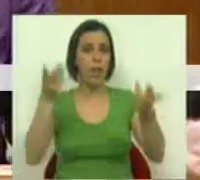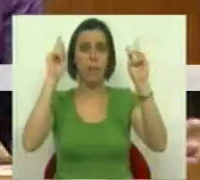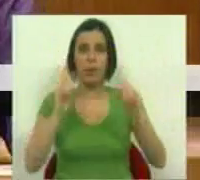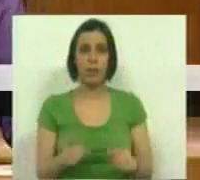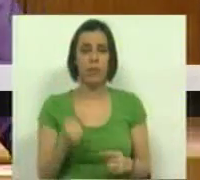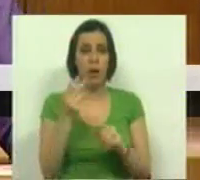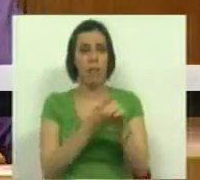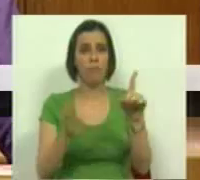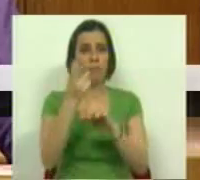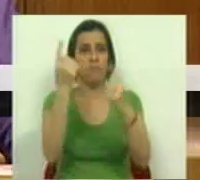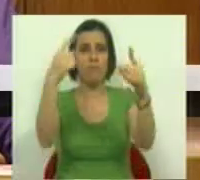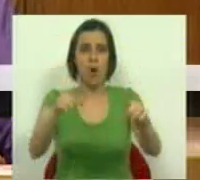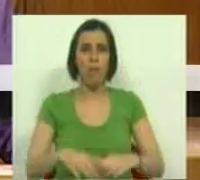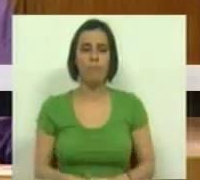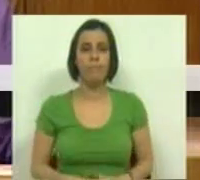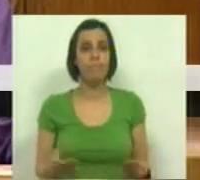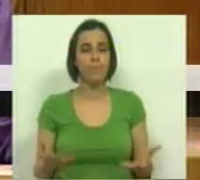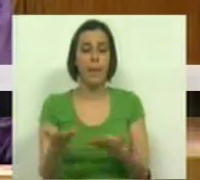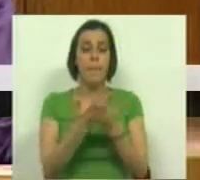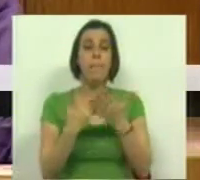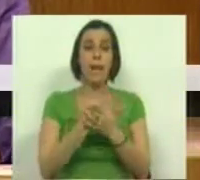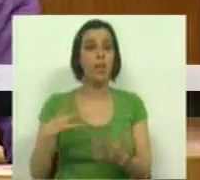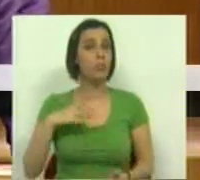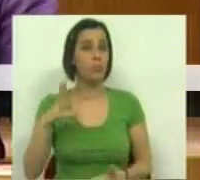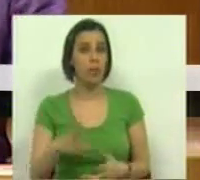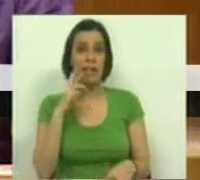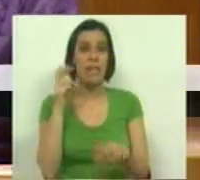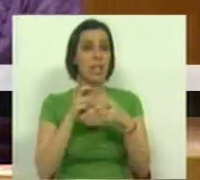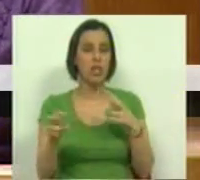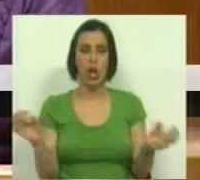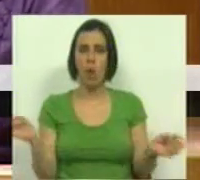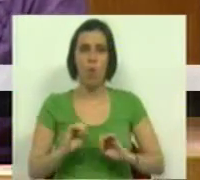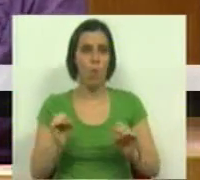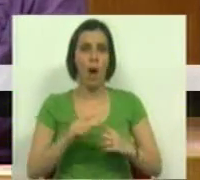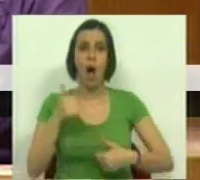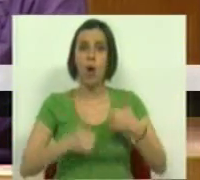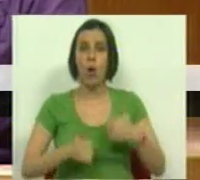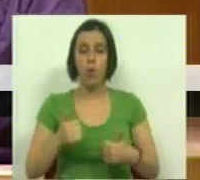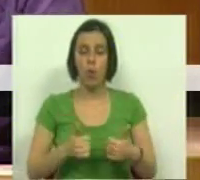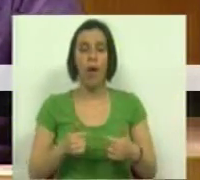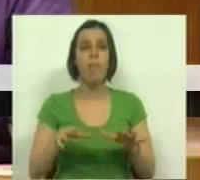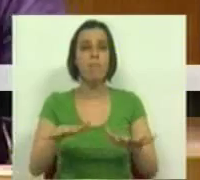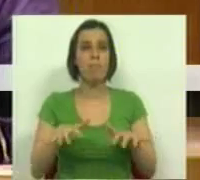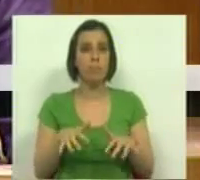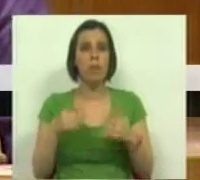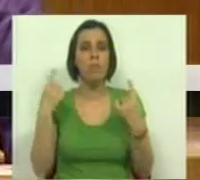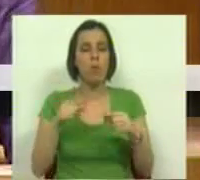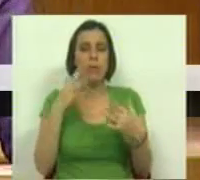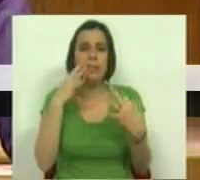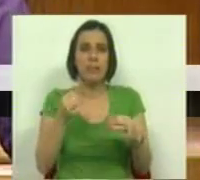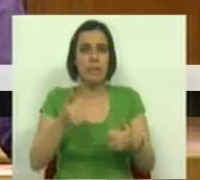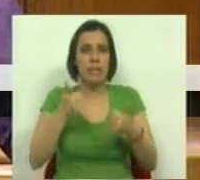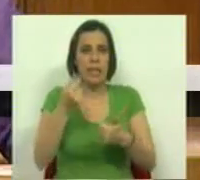liberalização, há subida de preços. E no mercado português de energia não existe concorrência, mas monopólio puro e